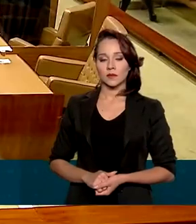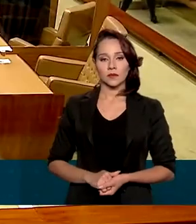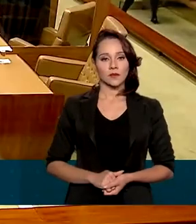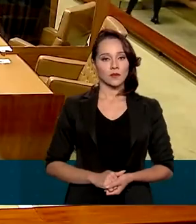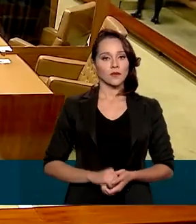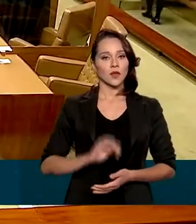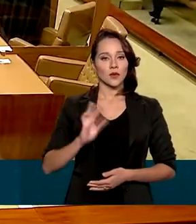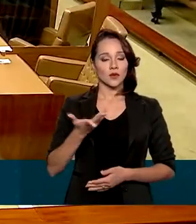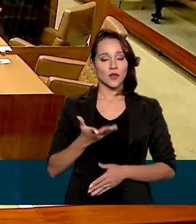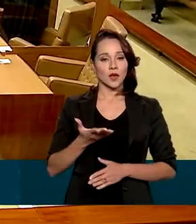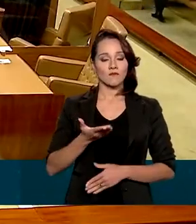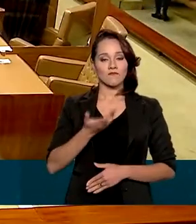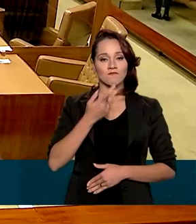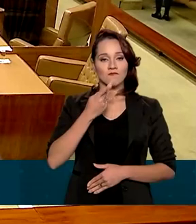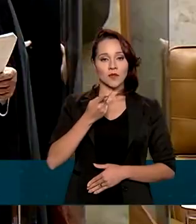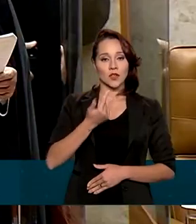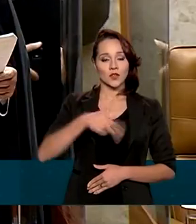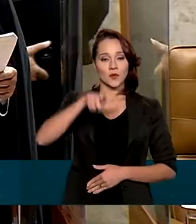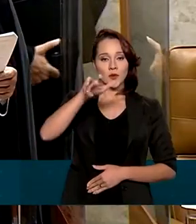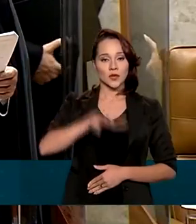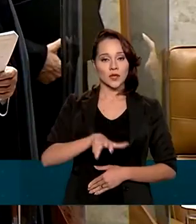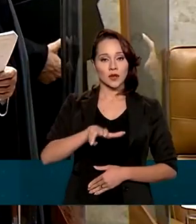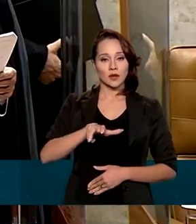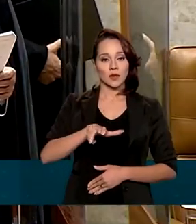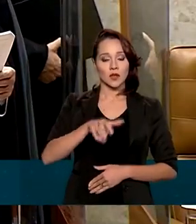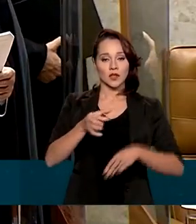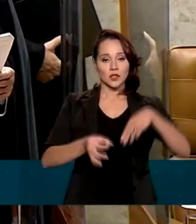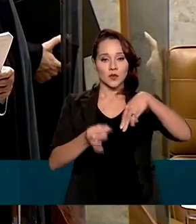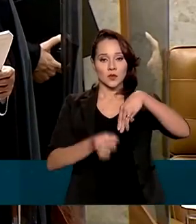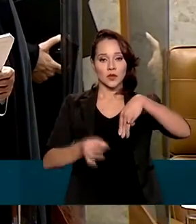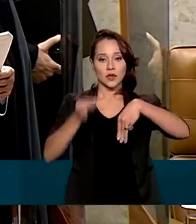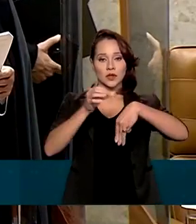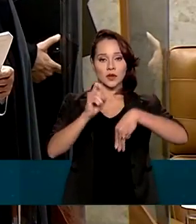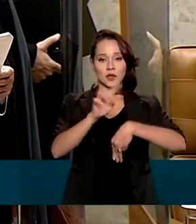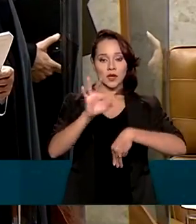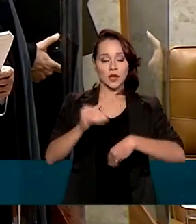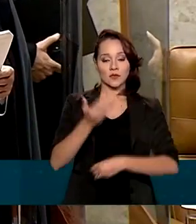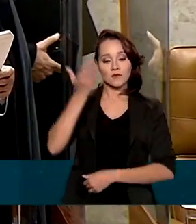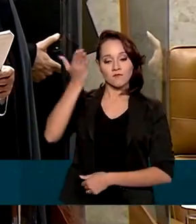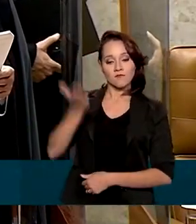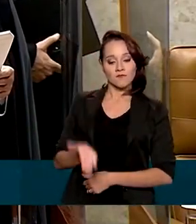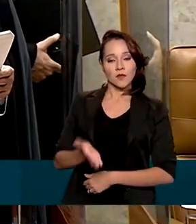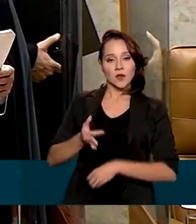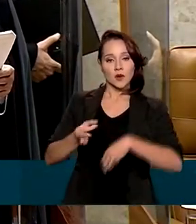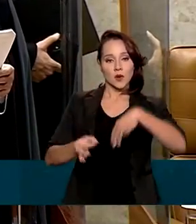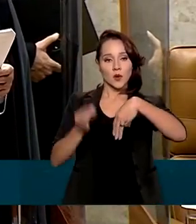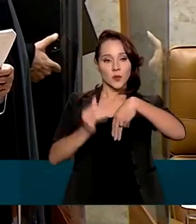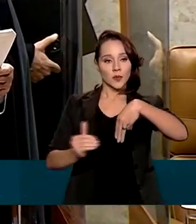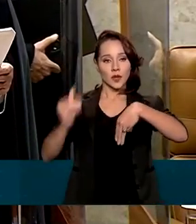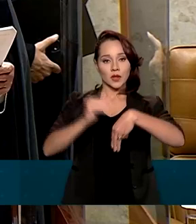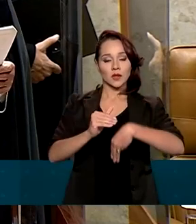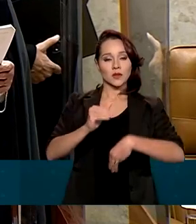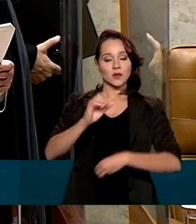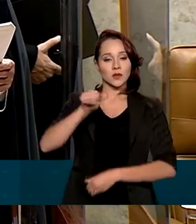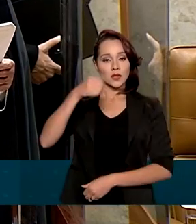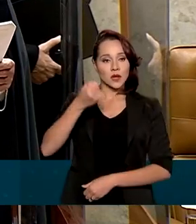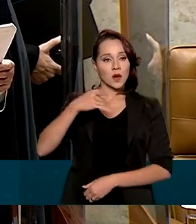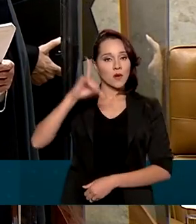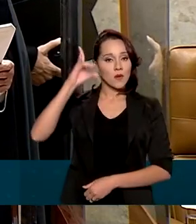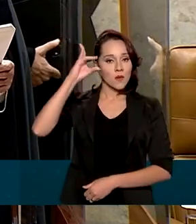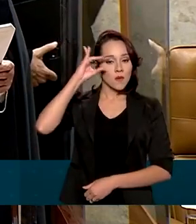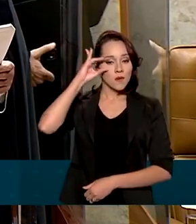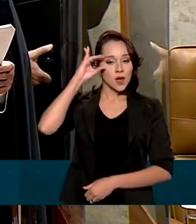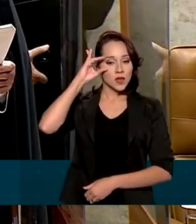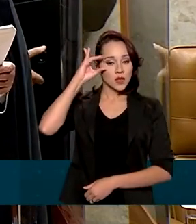Declaro empossado no cargo de ministro do Supremo Tribunal Federal, Sua Excelência o senhor ministro André Luiz